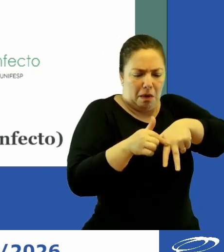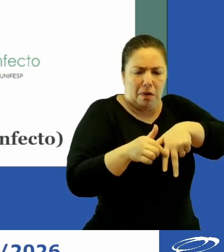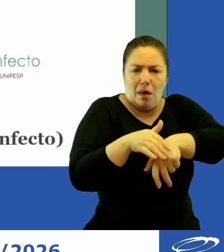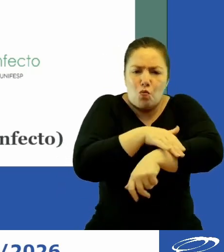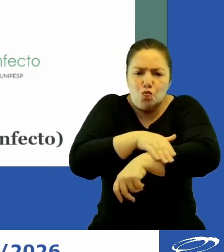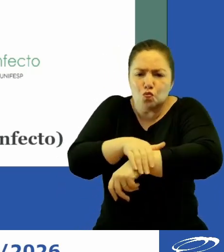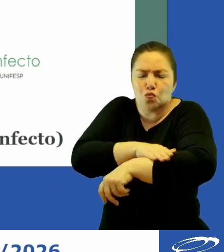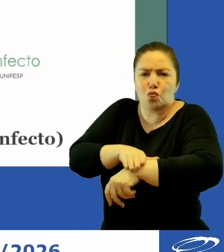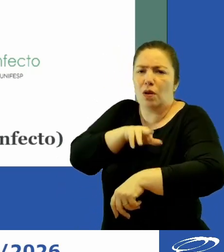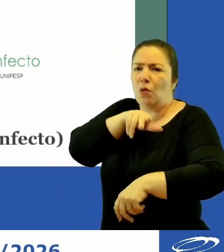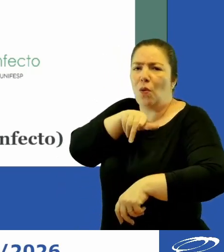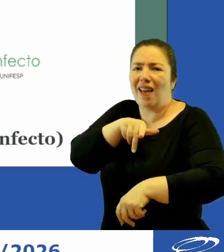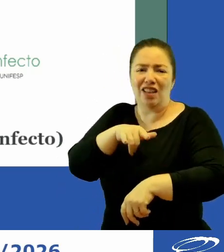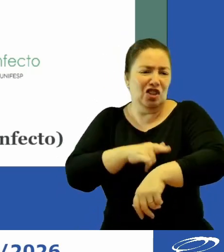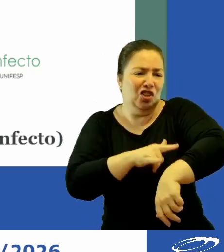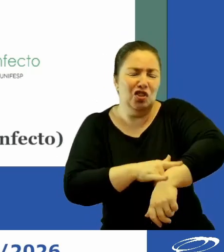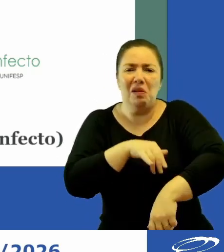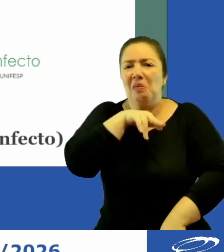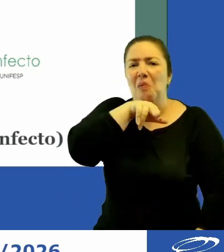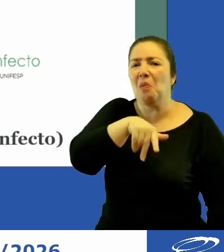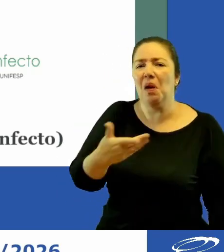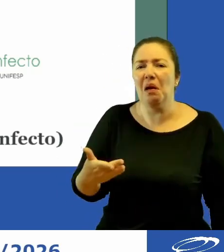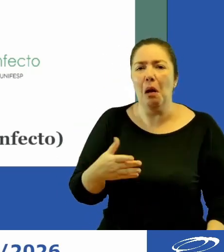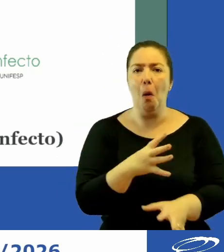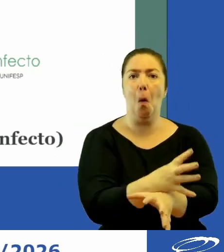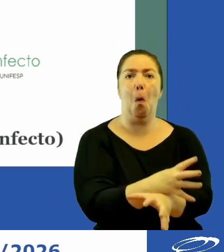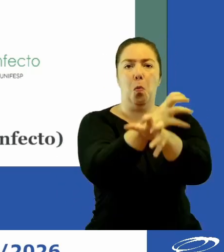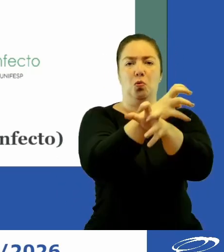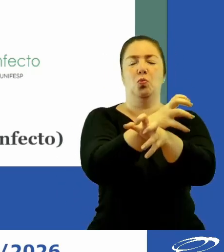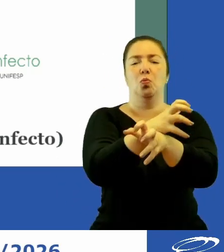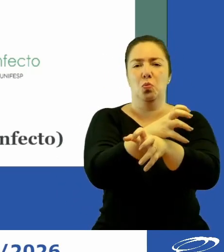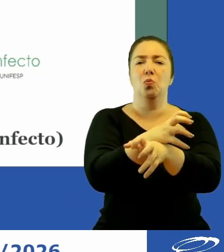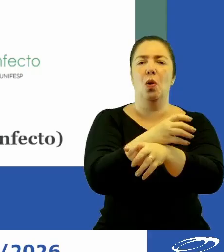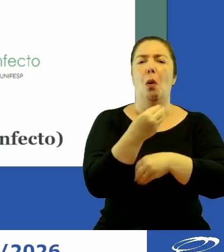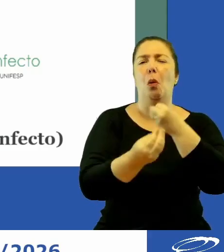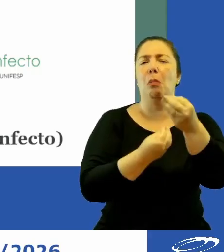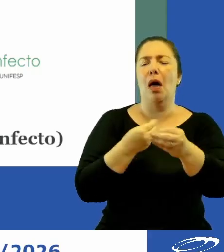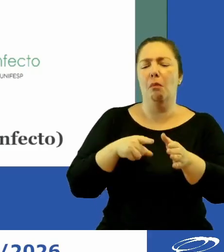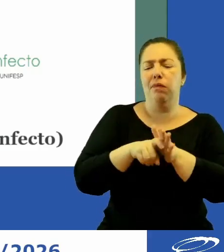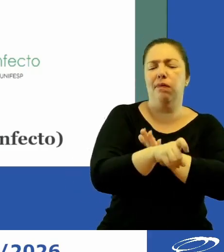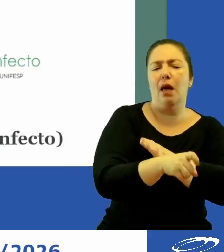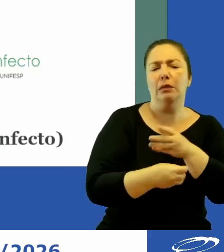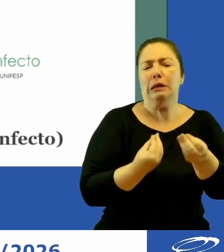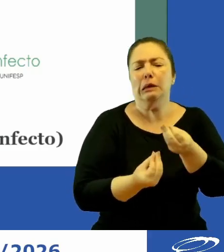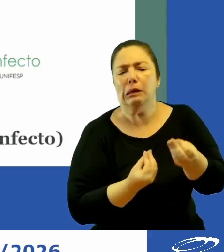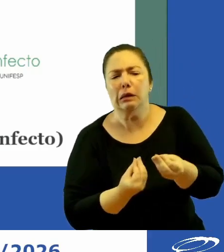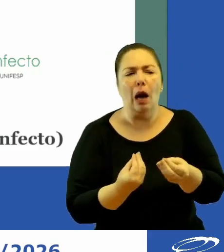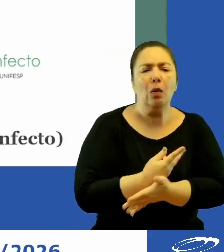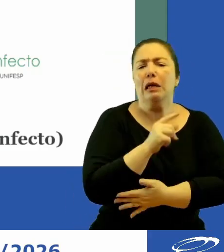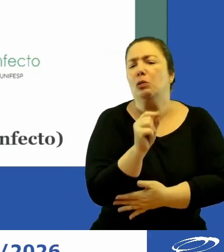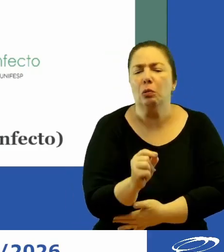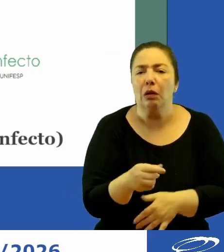a pele, é o osso propriamente dito, como os micro-organismos se comportam e como nós fazemos o diagnóstico e o